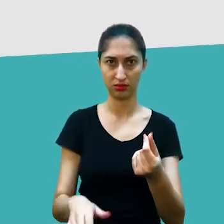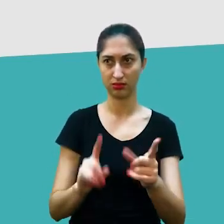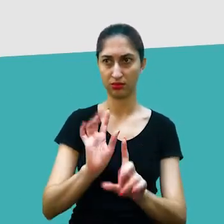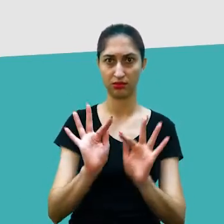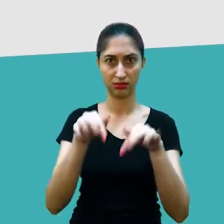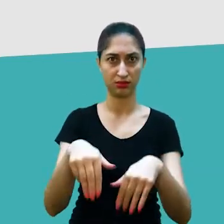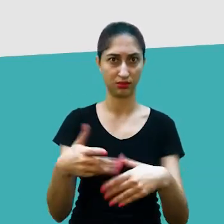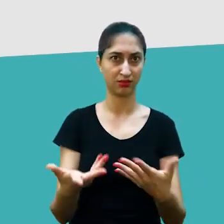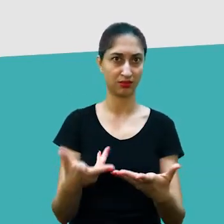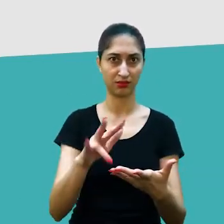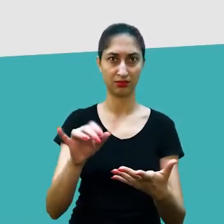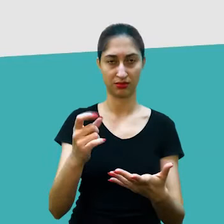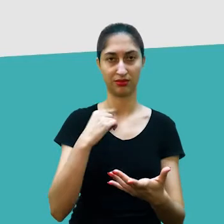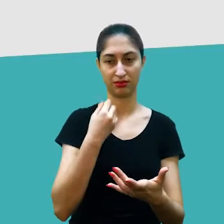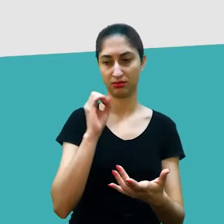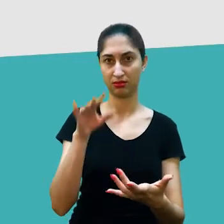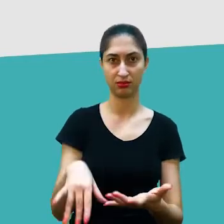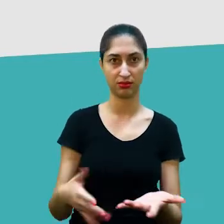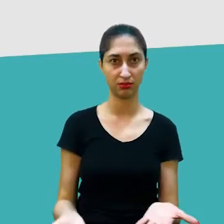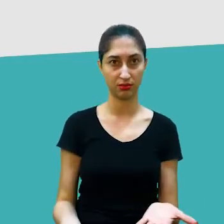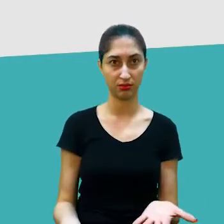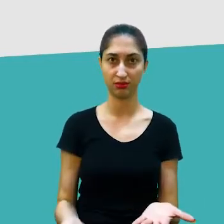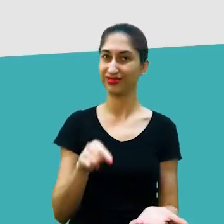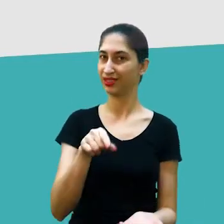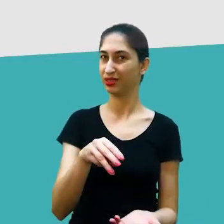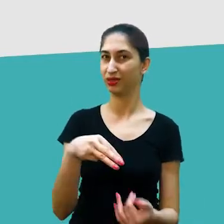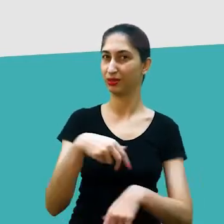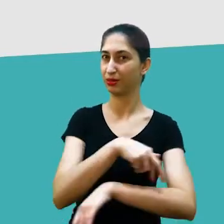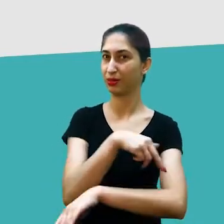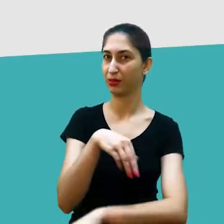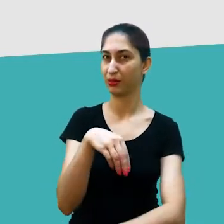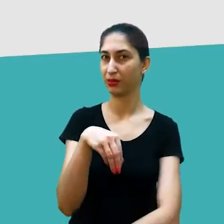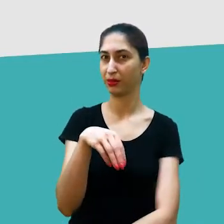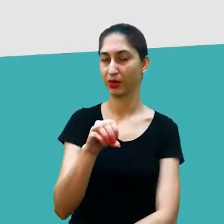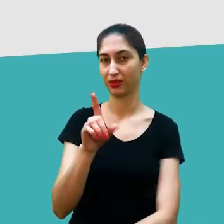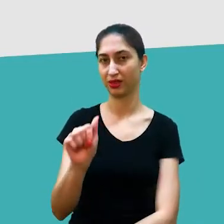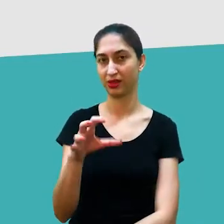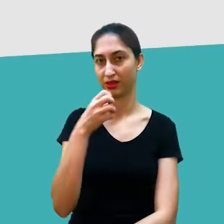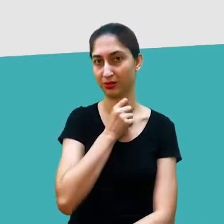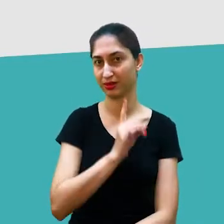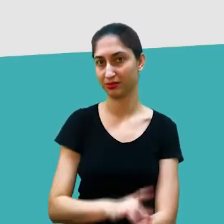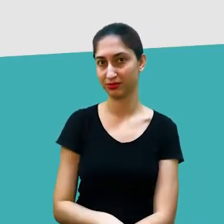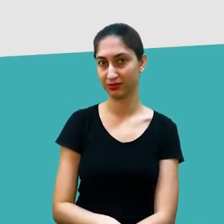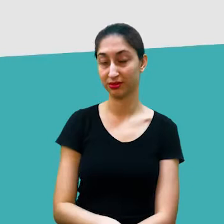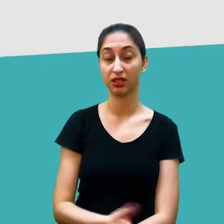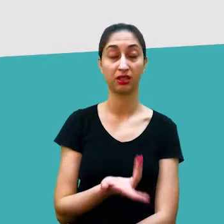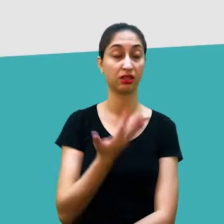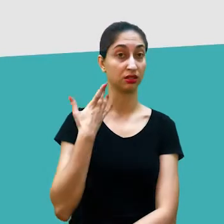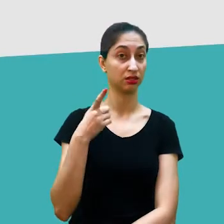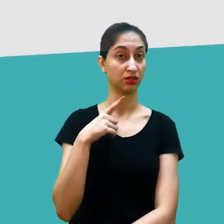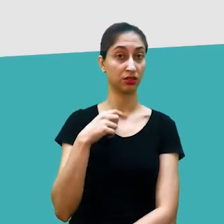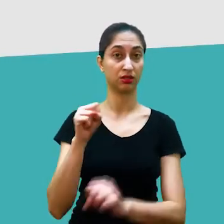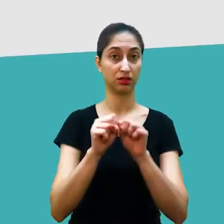final vai virar um lixo? Isso não é moda rápida. Fast fashion, ela era baseada num sistema de